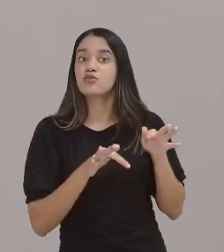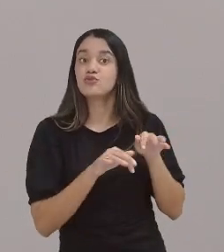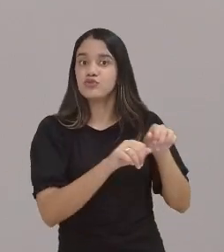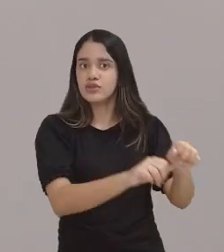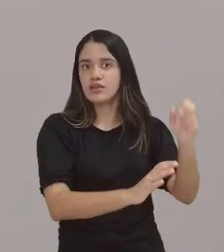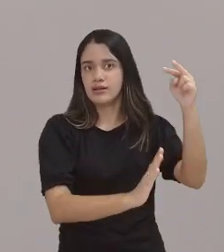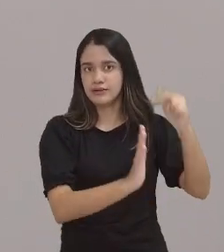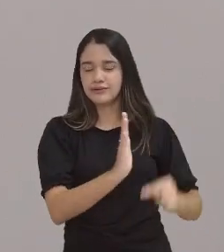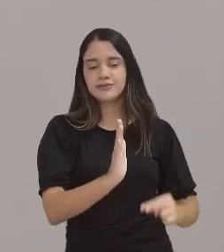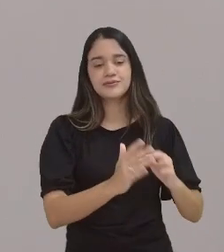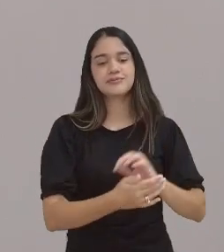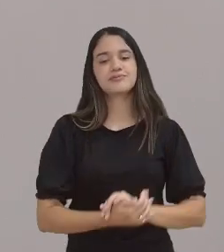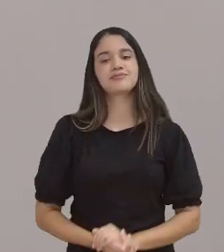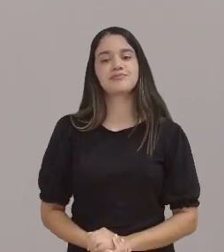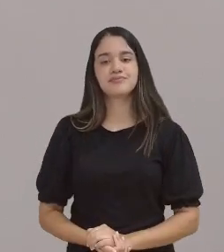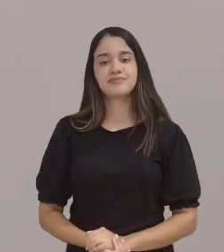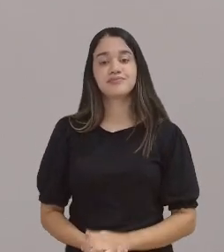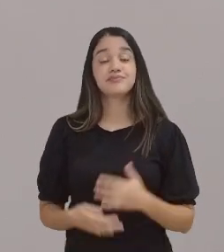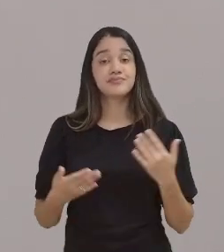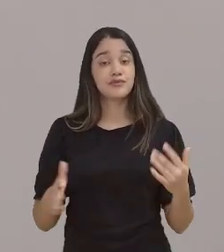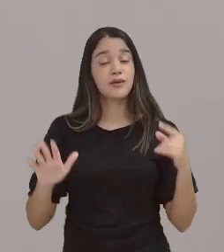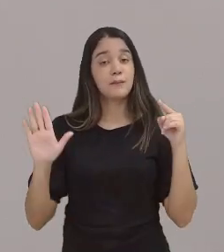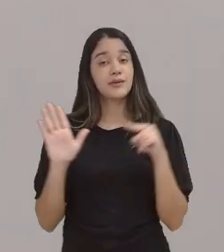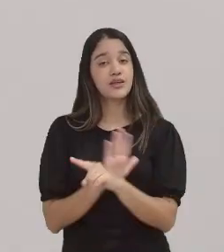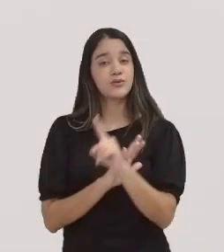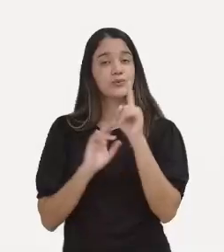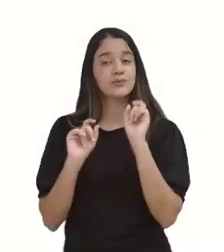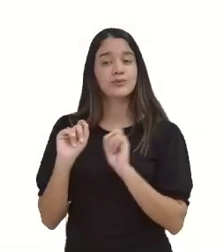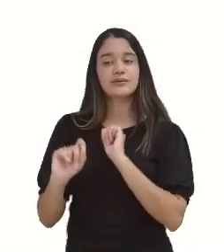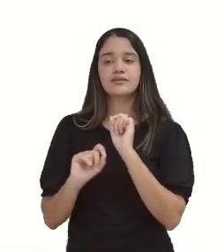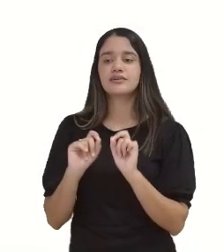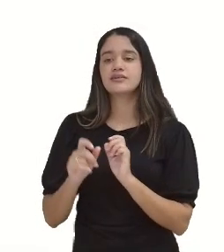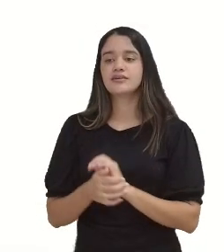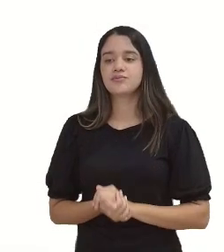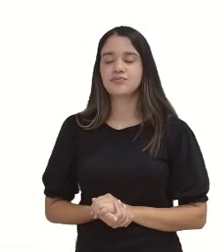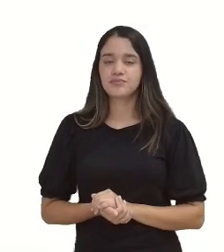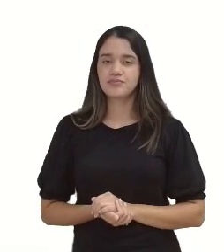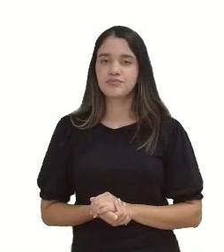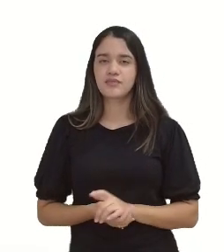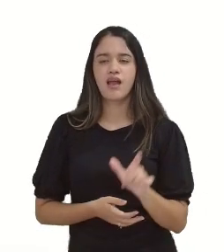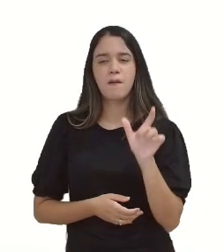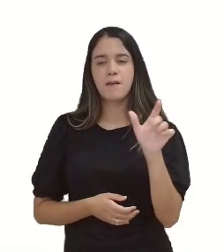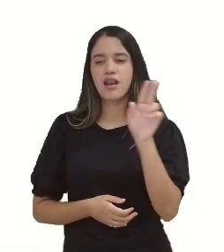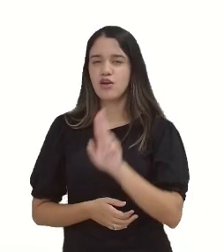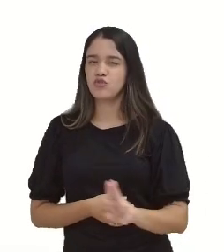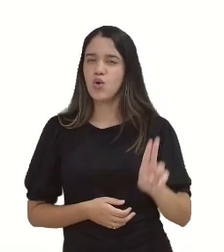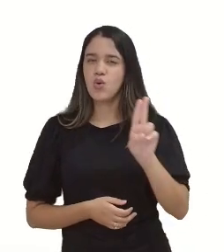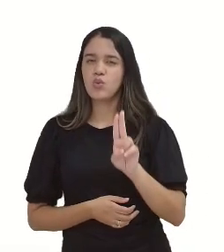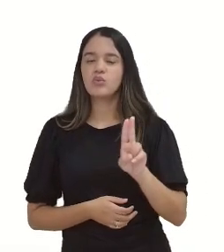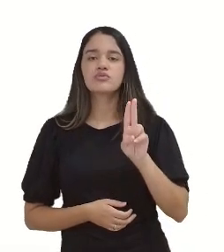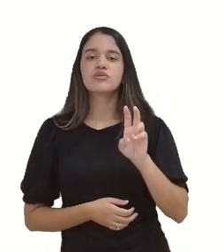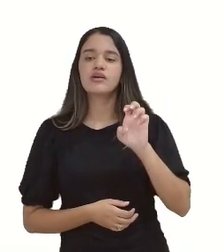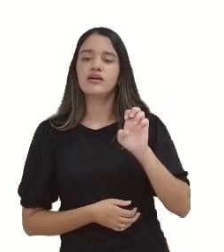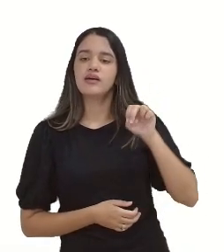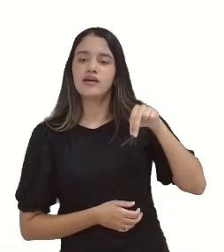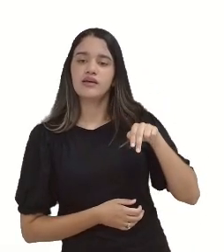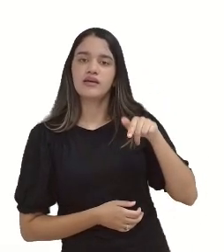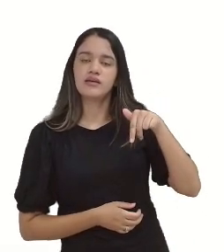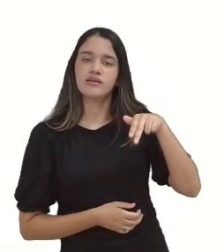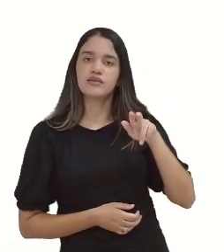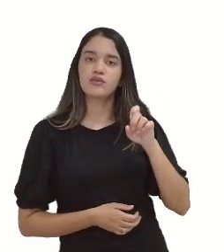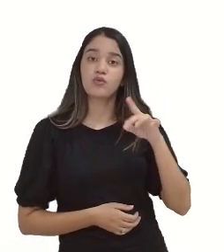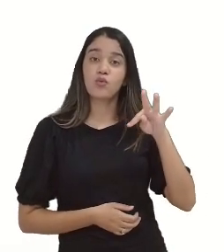da leitura. A questão diz assim, ó. O uso da palavra enquanto